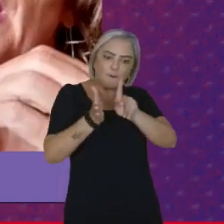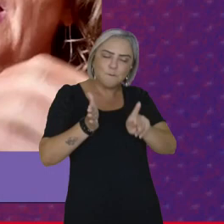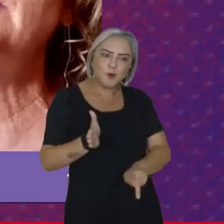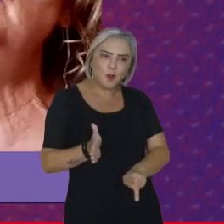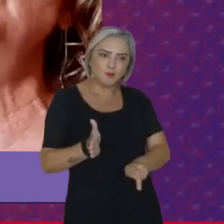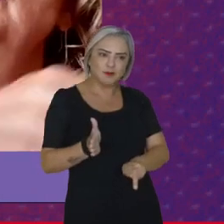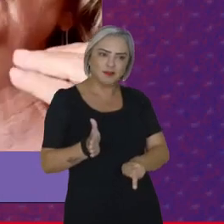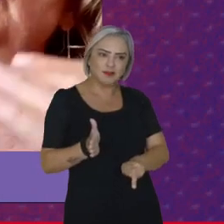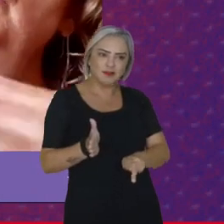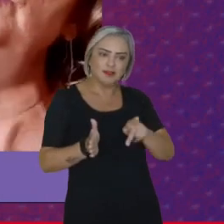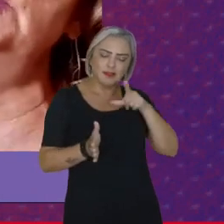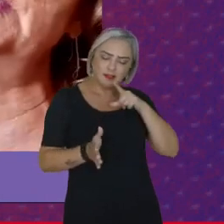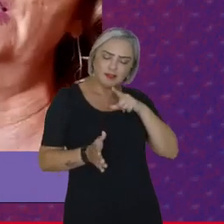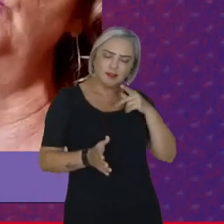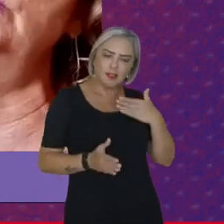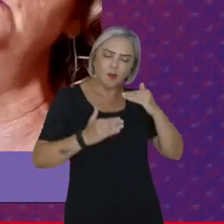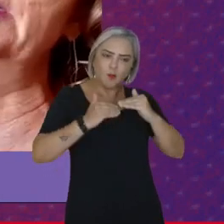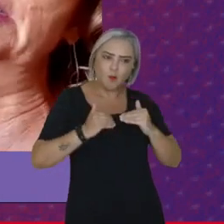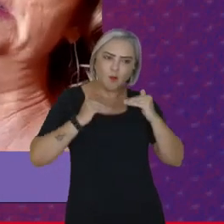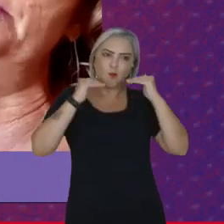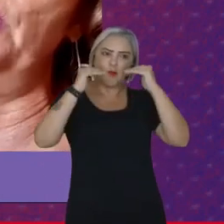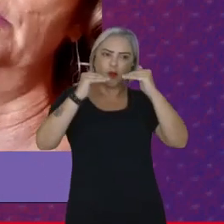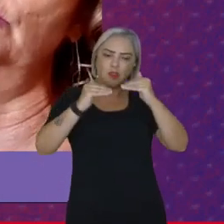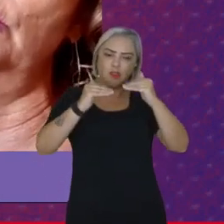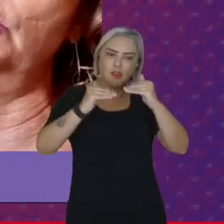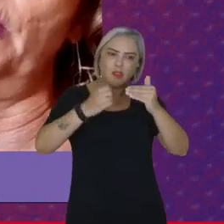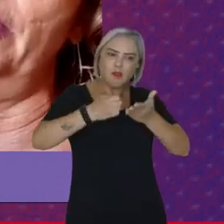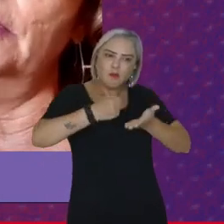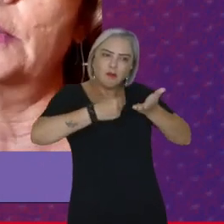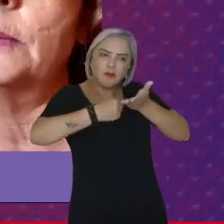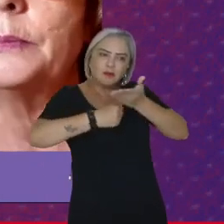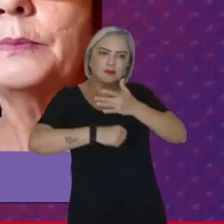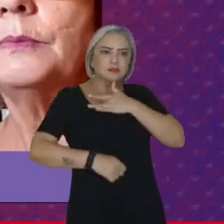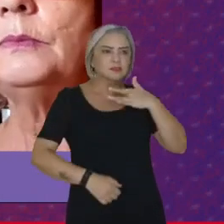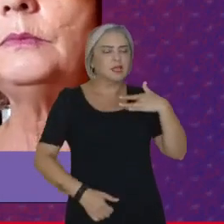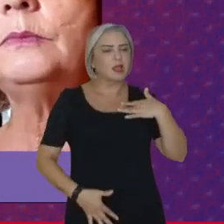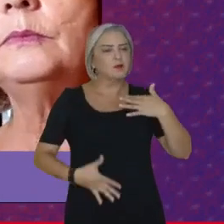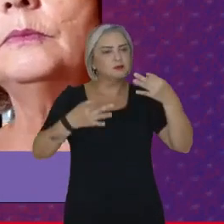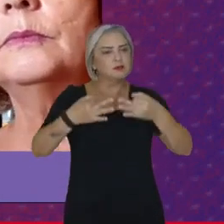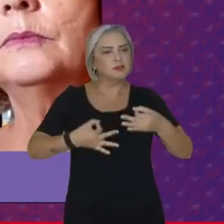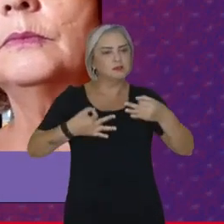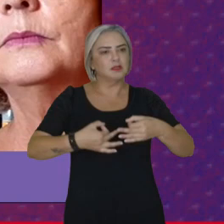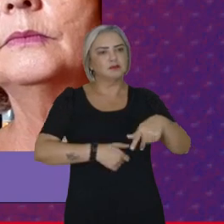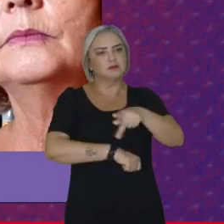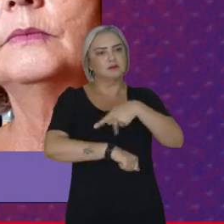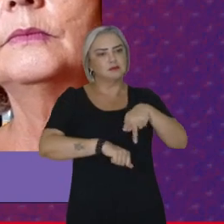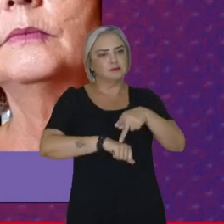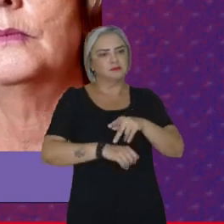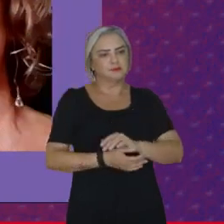possa atingir um nível de saúde mais exemplar no nosso país.